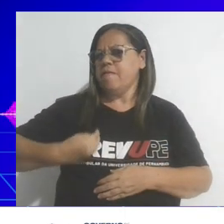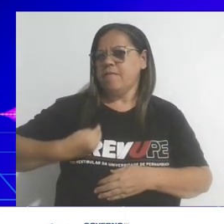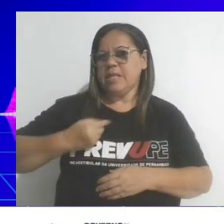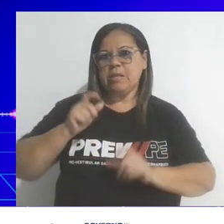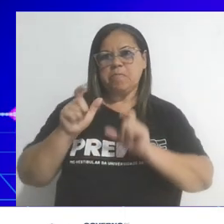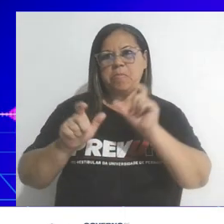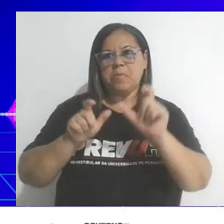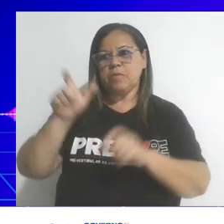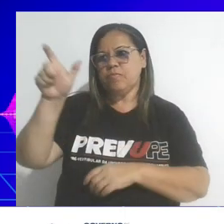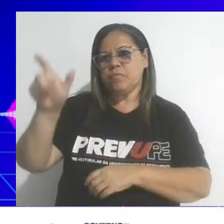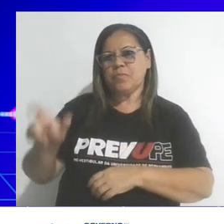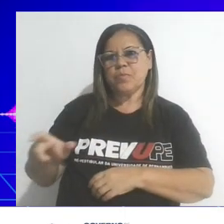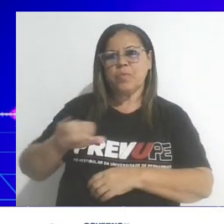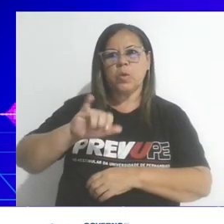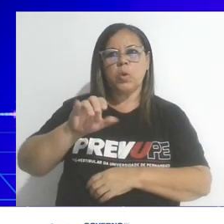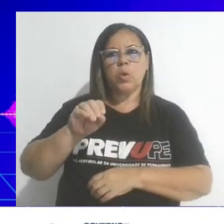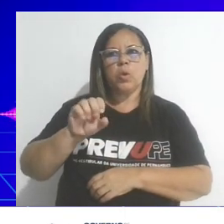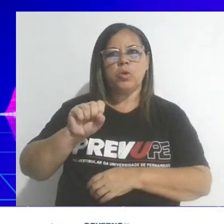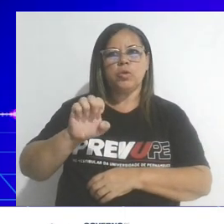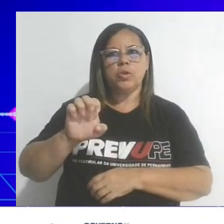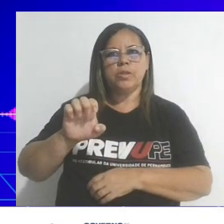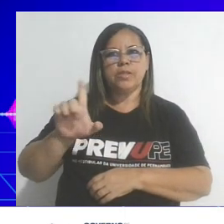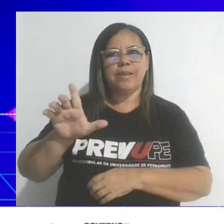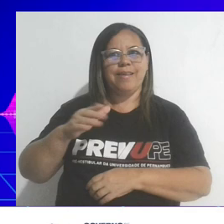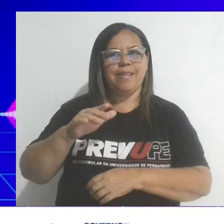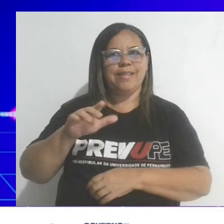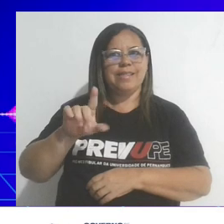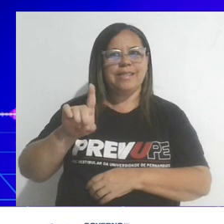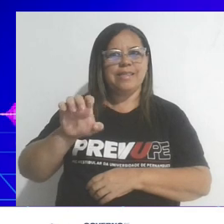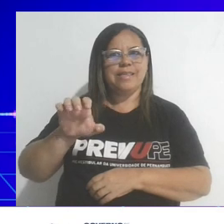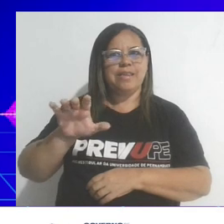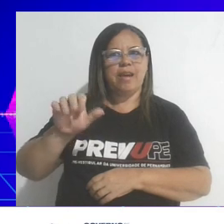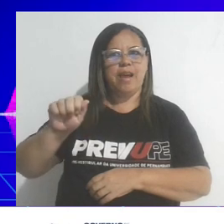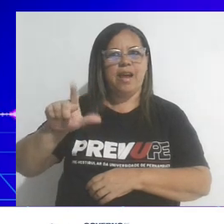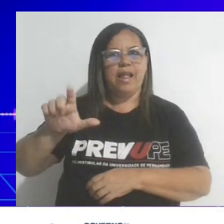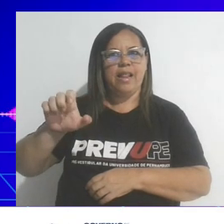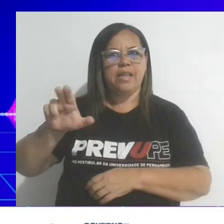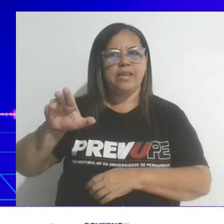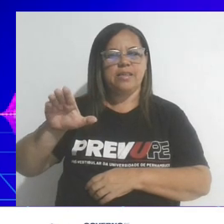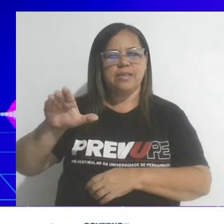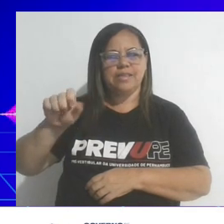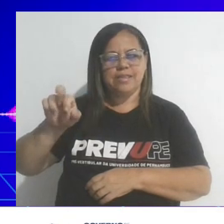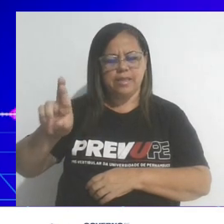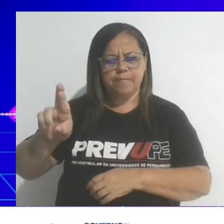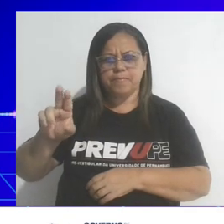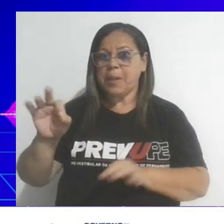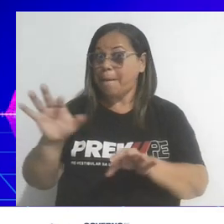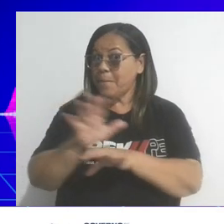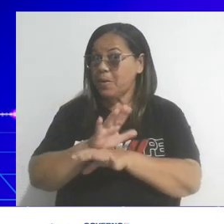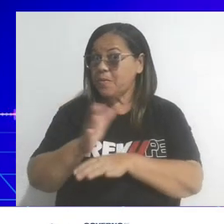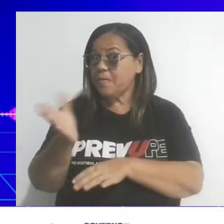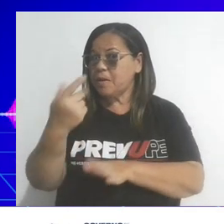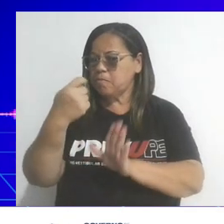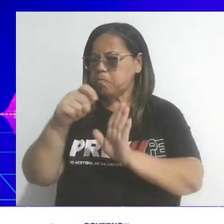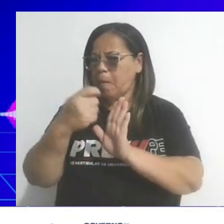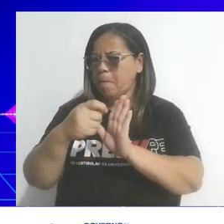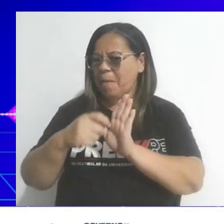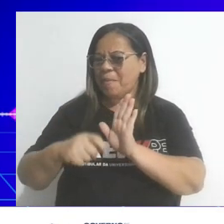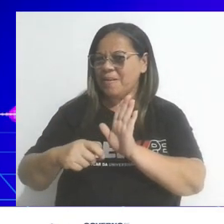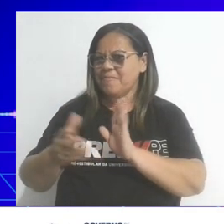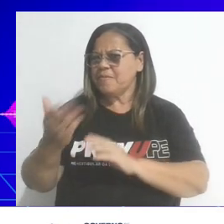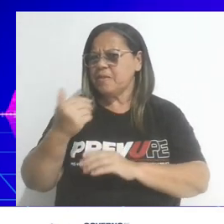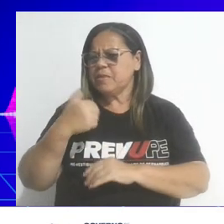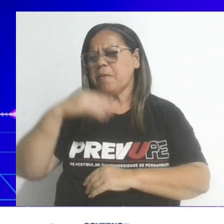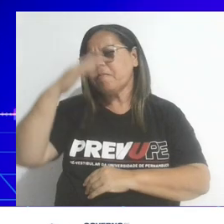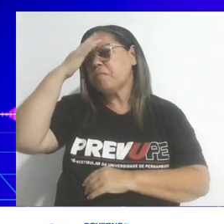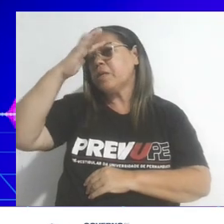palavras José delc que simplesmente arrazou na estética realista preparados Então pega aí o caderno e bora aprender